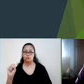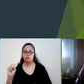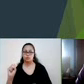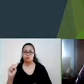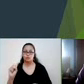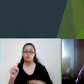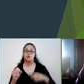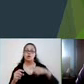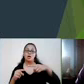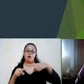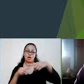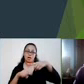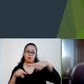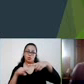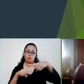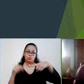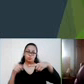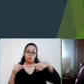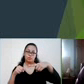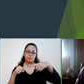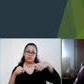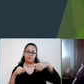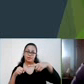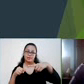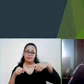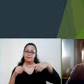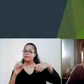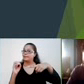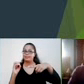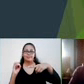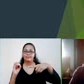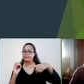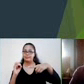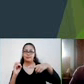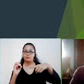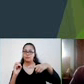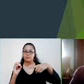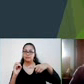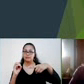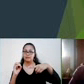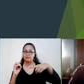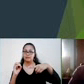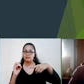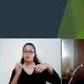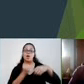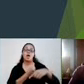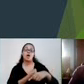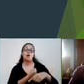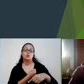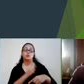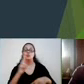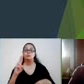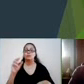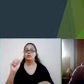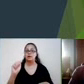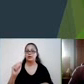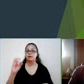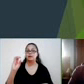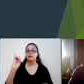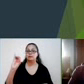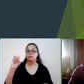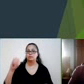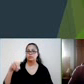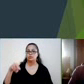e o denominador, o número de baixo, não é zero, a gente diz que é um número racional.